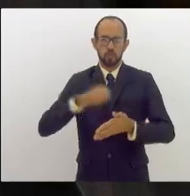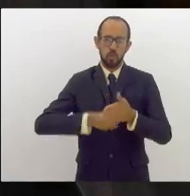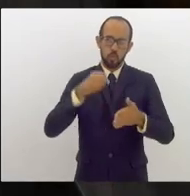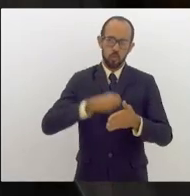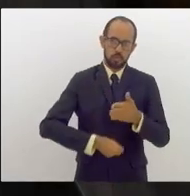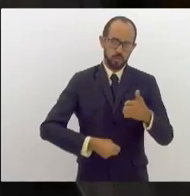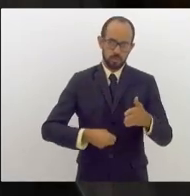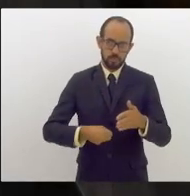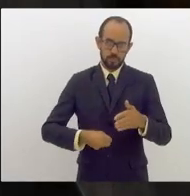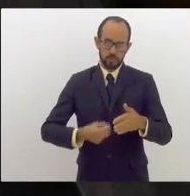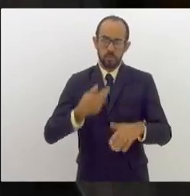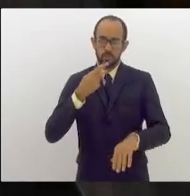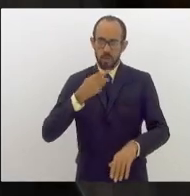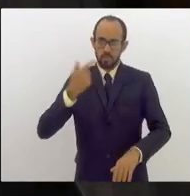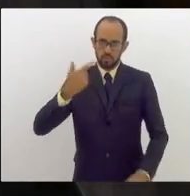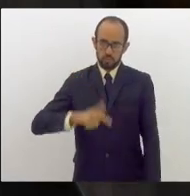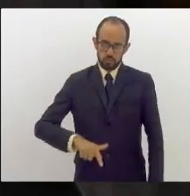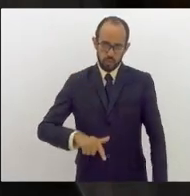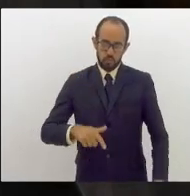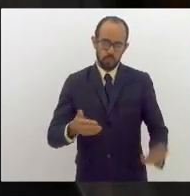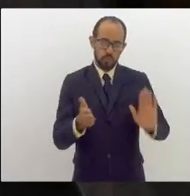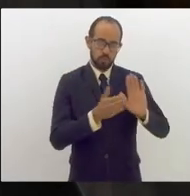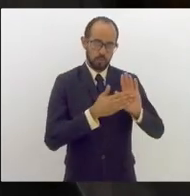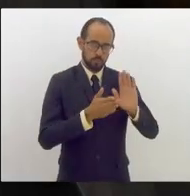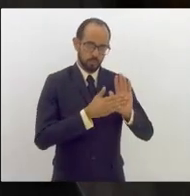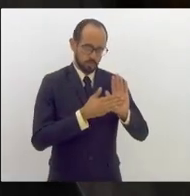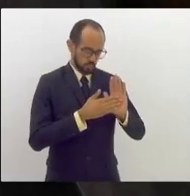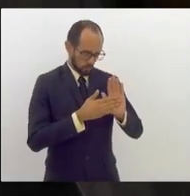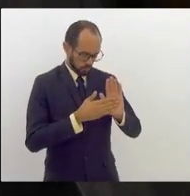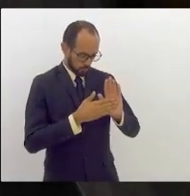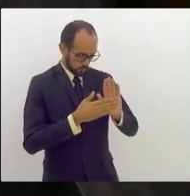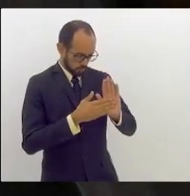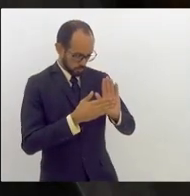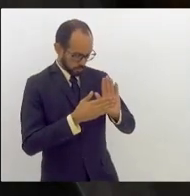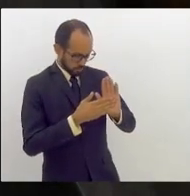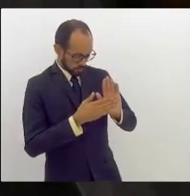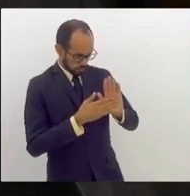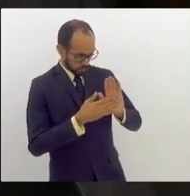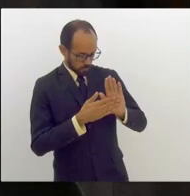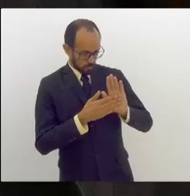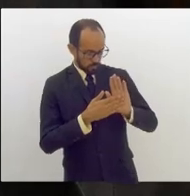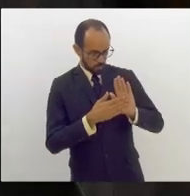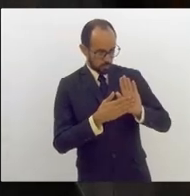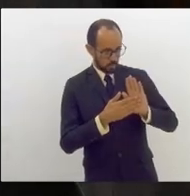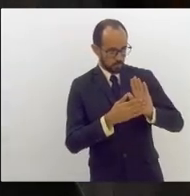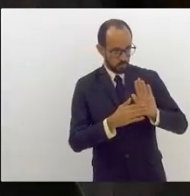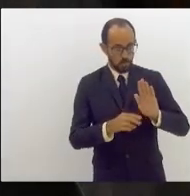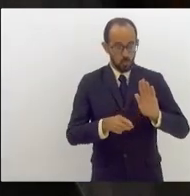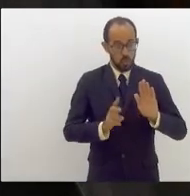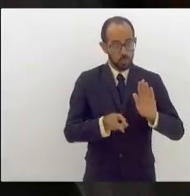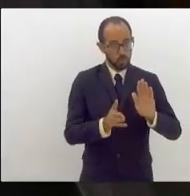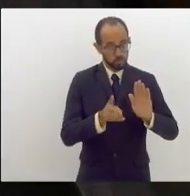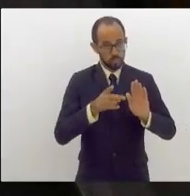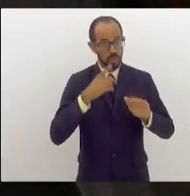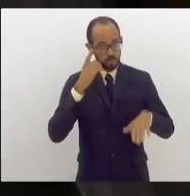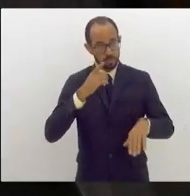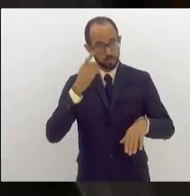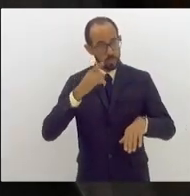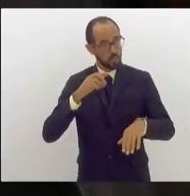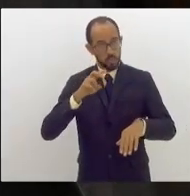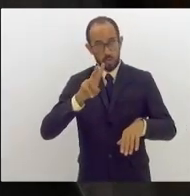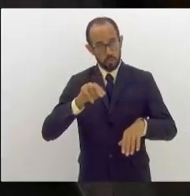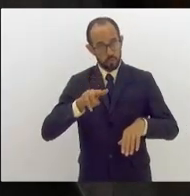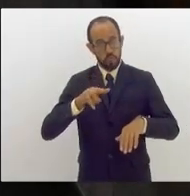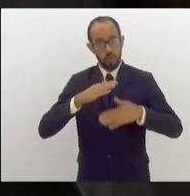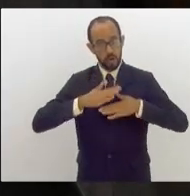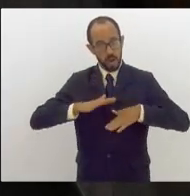o reforço mais um compromisso já que iniciei termino falando de compromisso enquanto o deputado for não sossegarei enquanto não